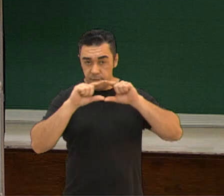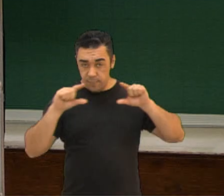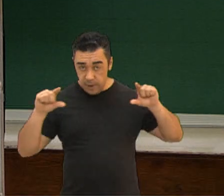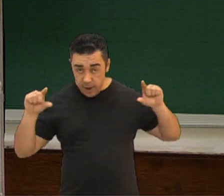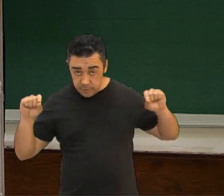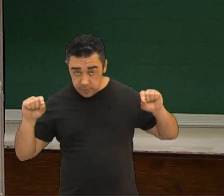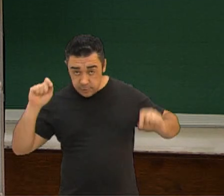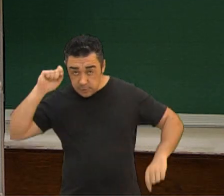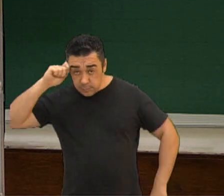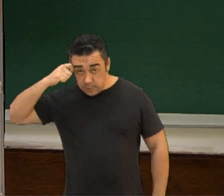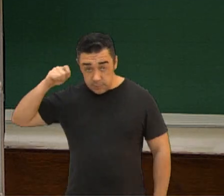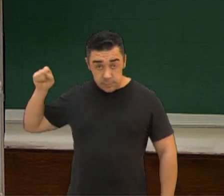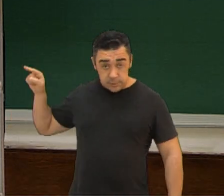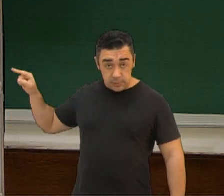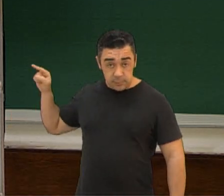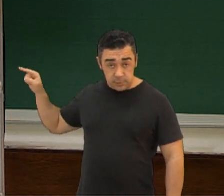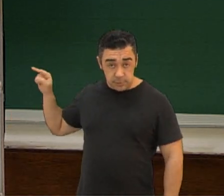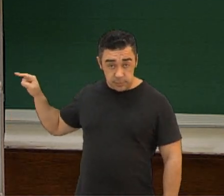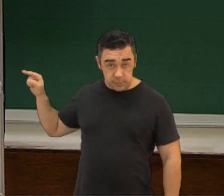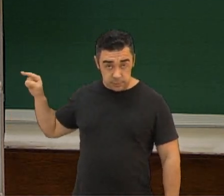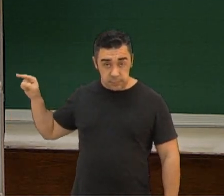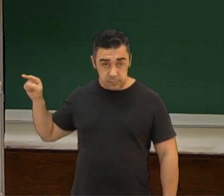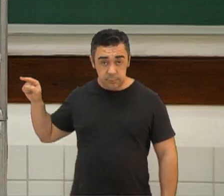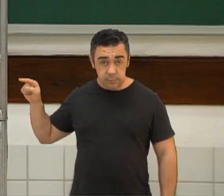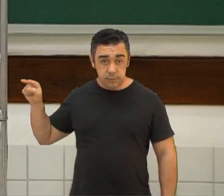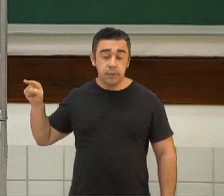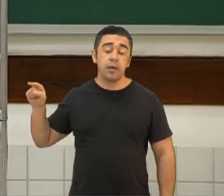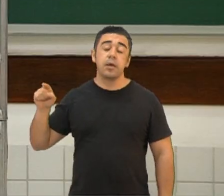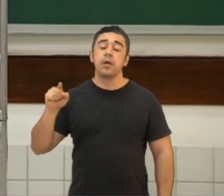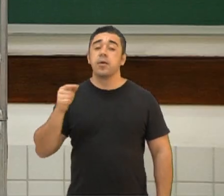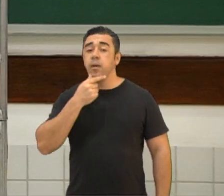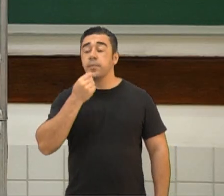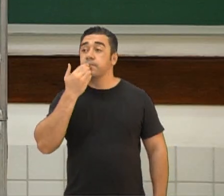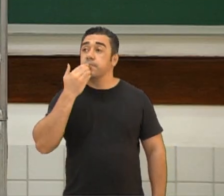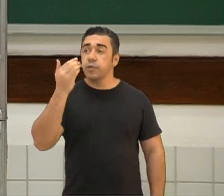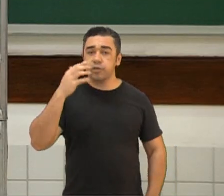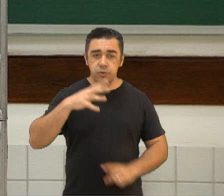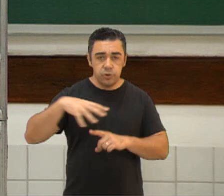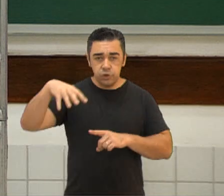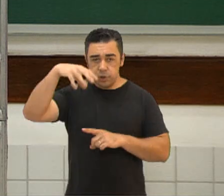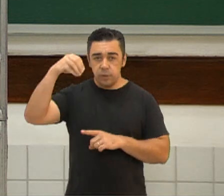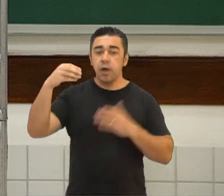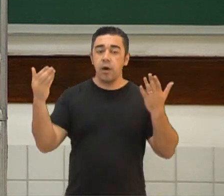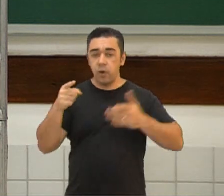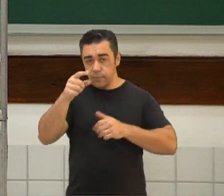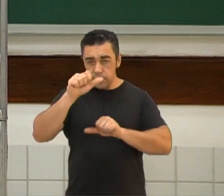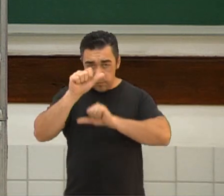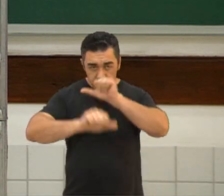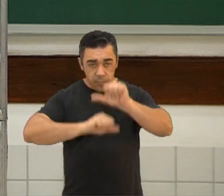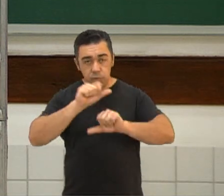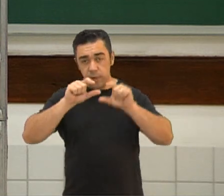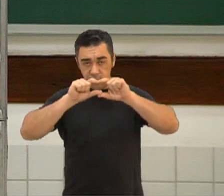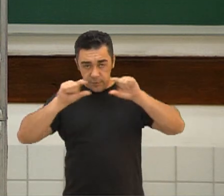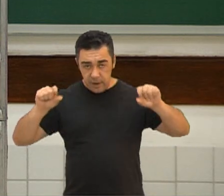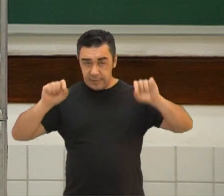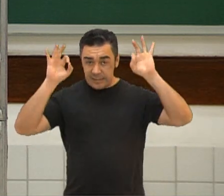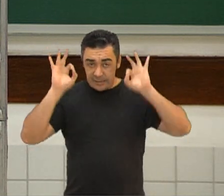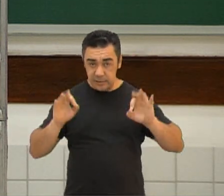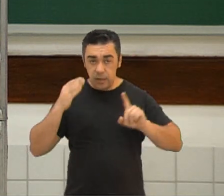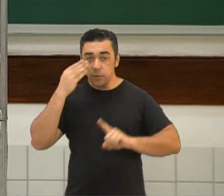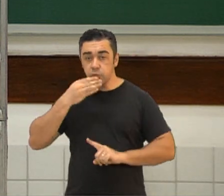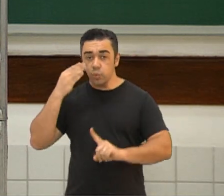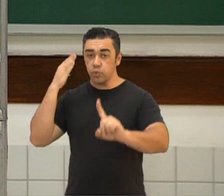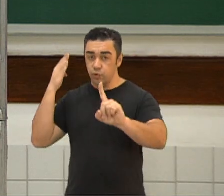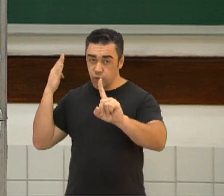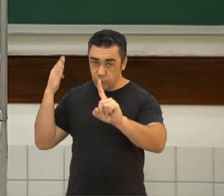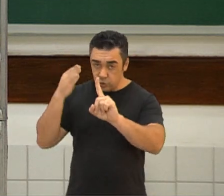última frase desse fragmento do conto maravilhoso do Aladim, tá? E essa última frase vocês vão fazer conforme propõe o